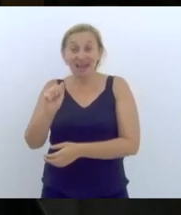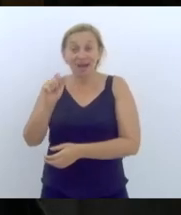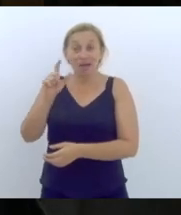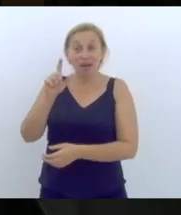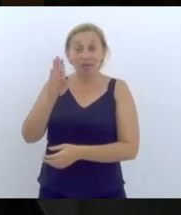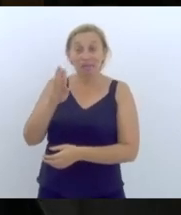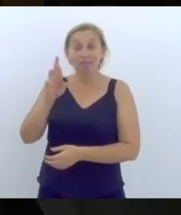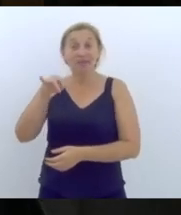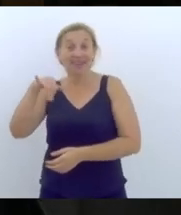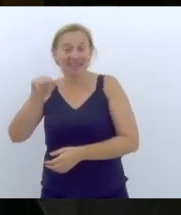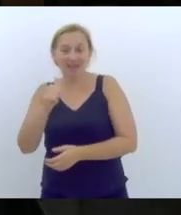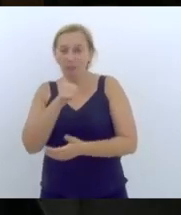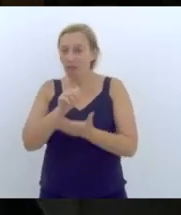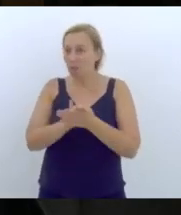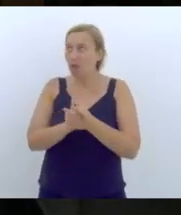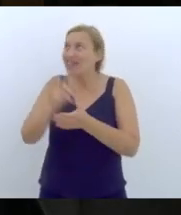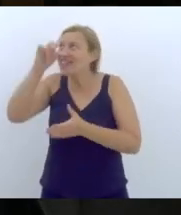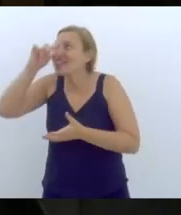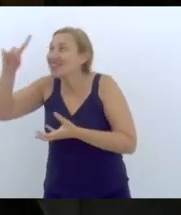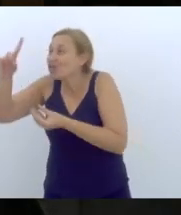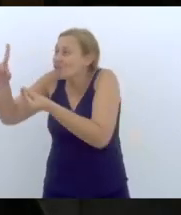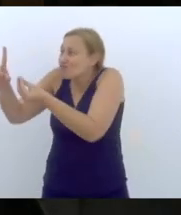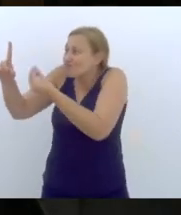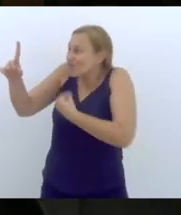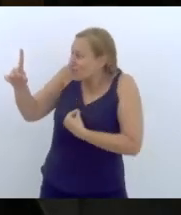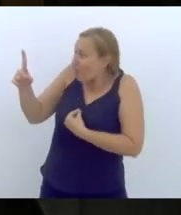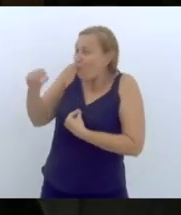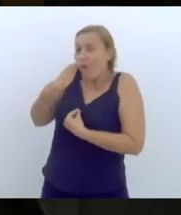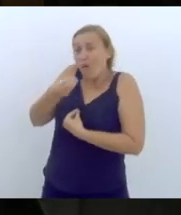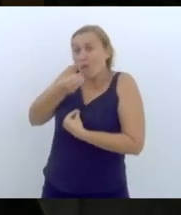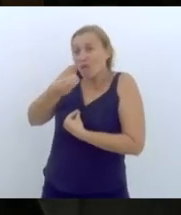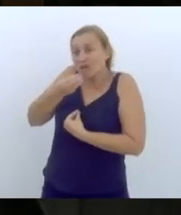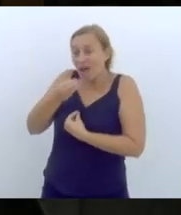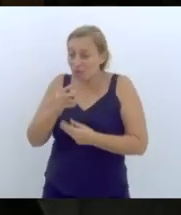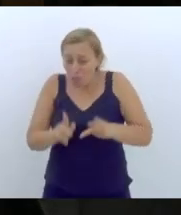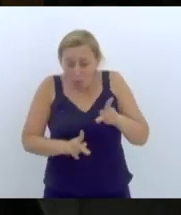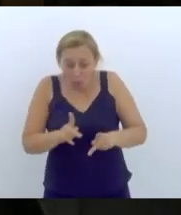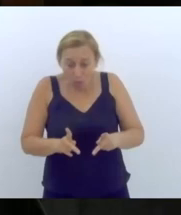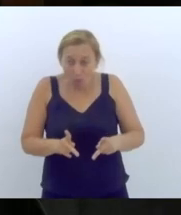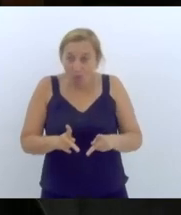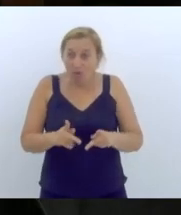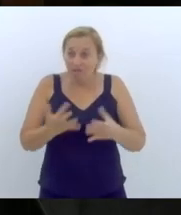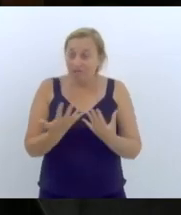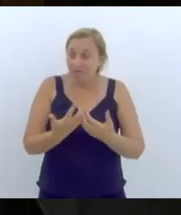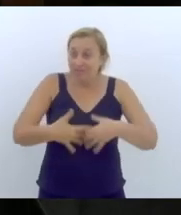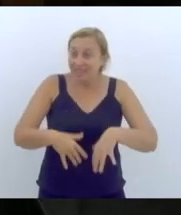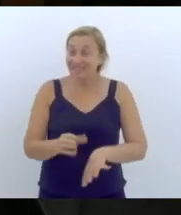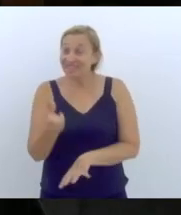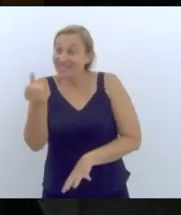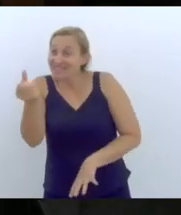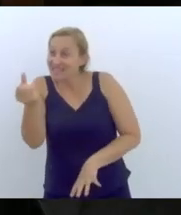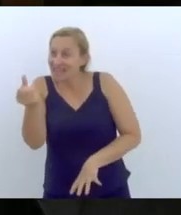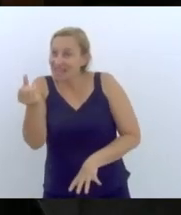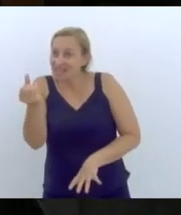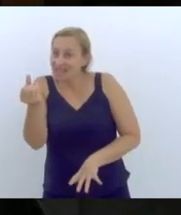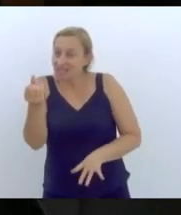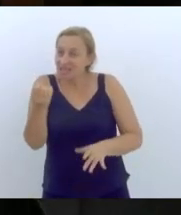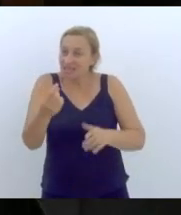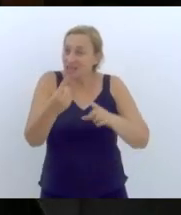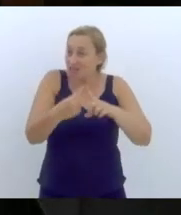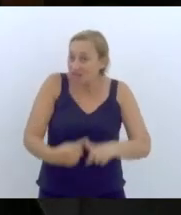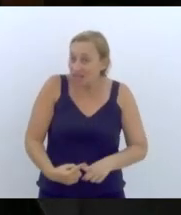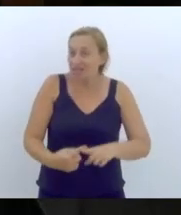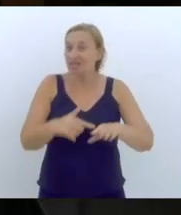e Deus me deu a oportunidade, o povo de Petrópolis, de ter 6 mandatos. E eu